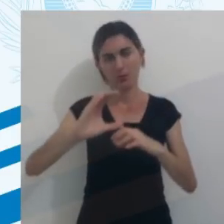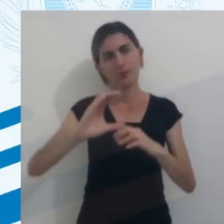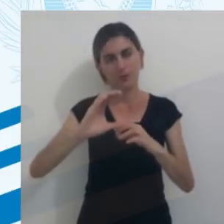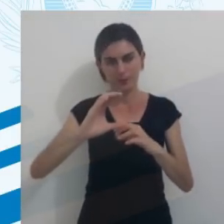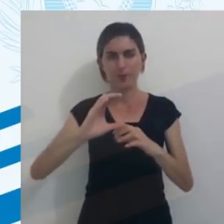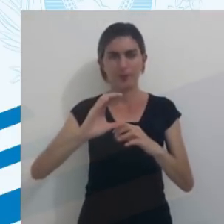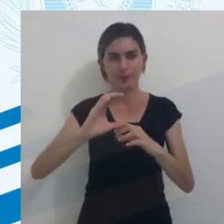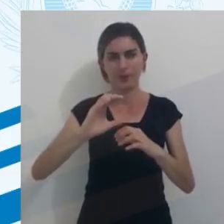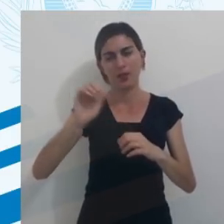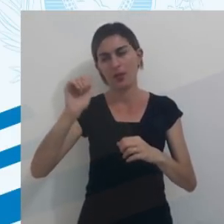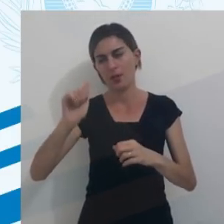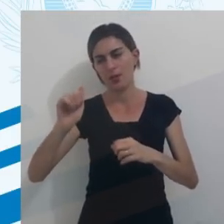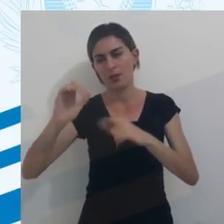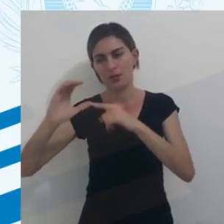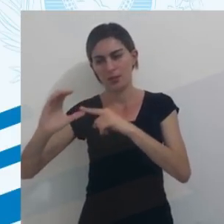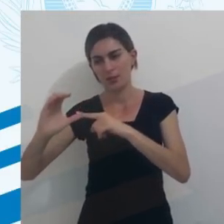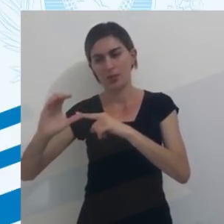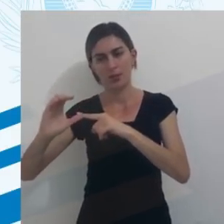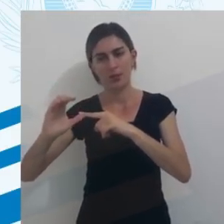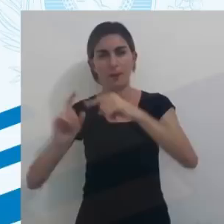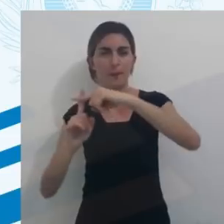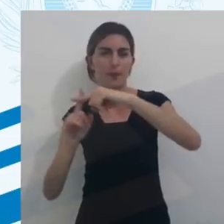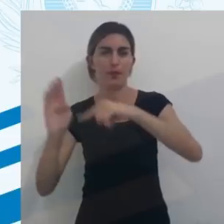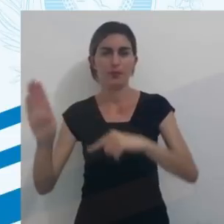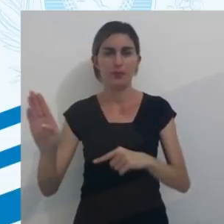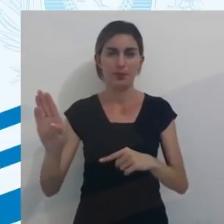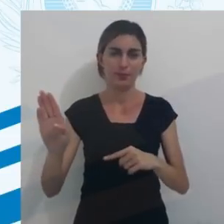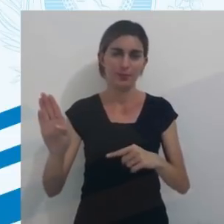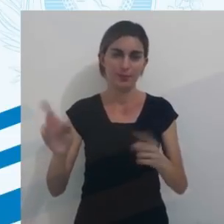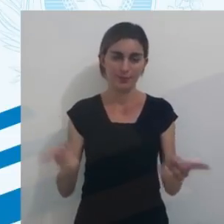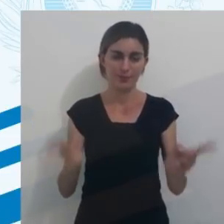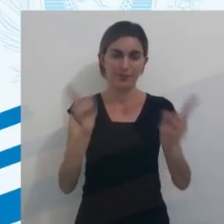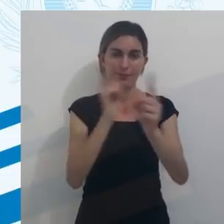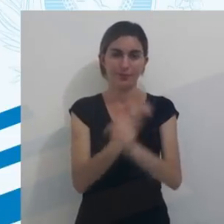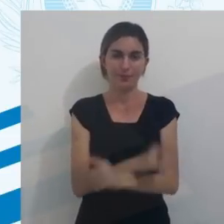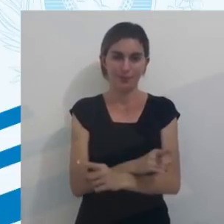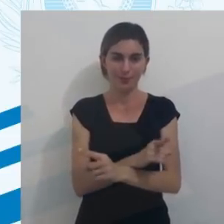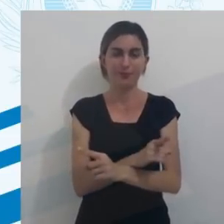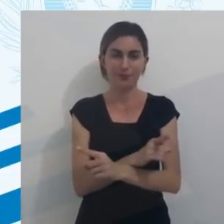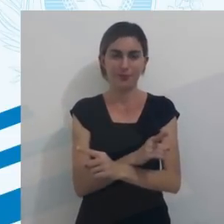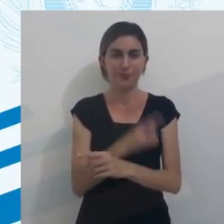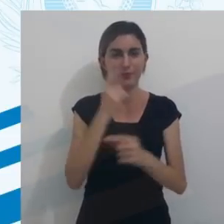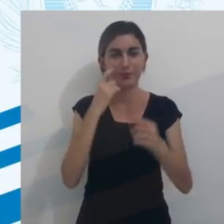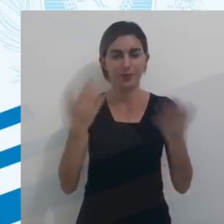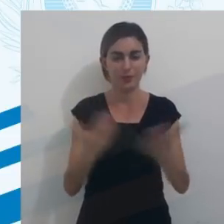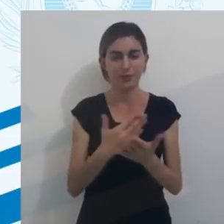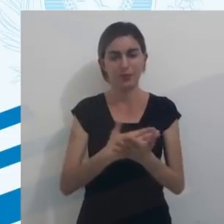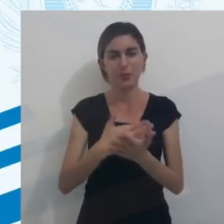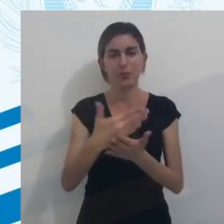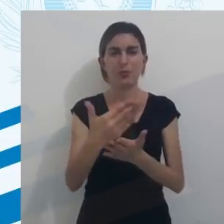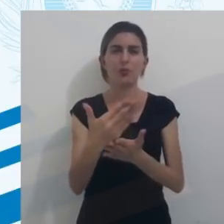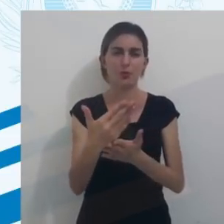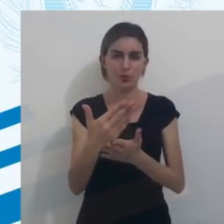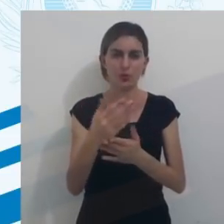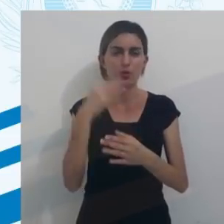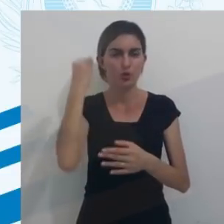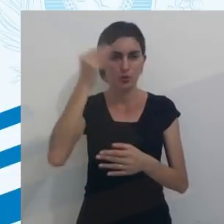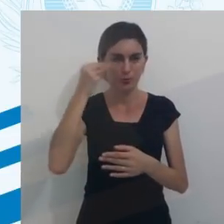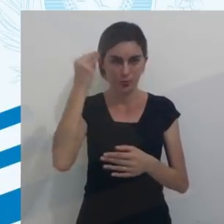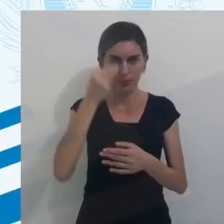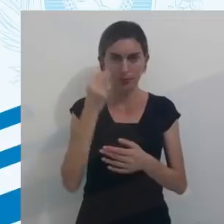produto de AC mais B. E aí, agora, nós iremos começar o nosso